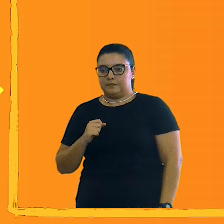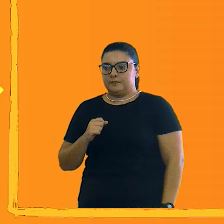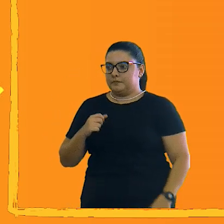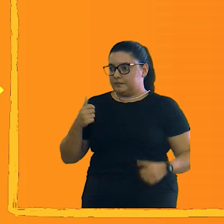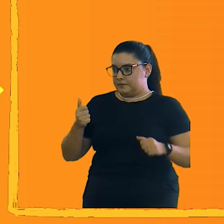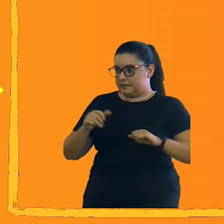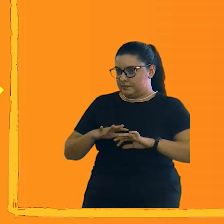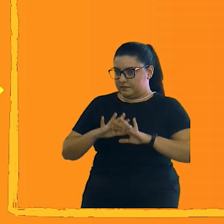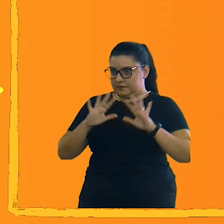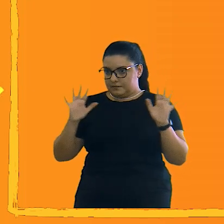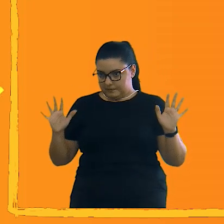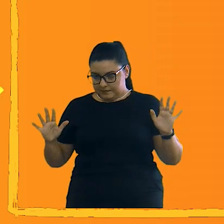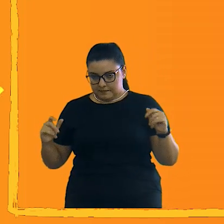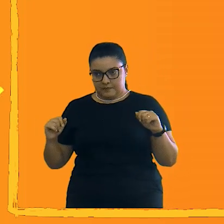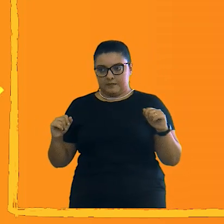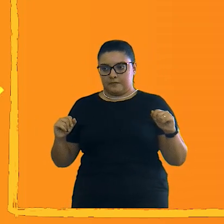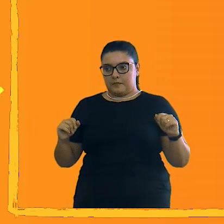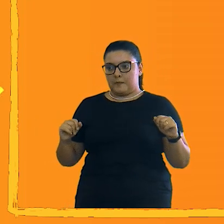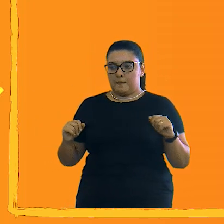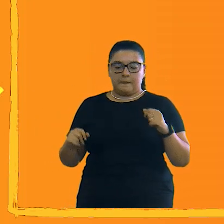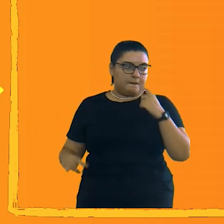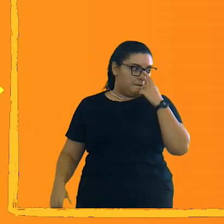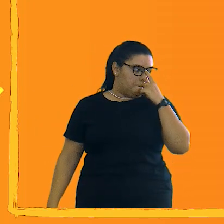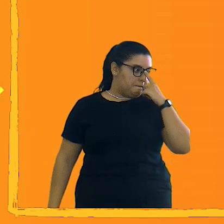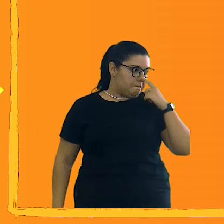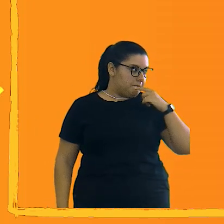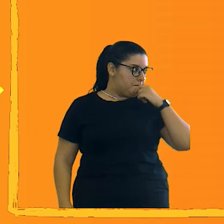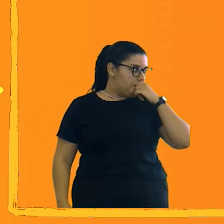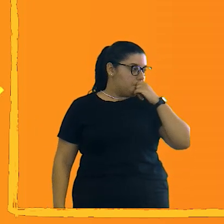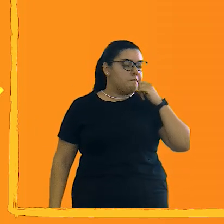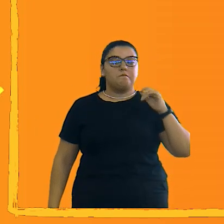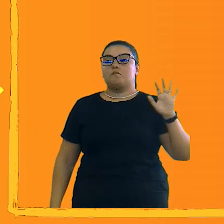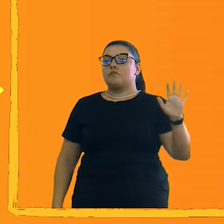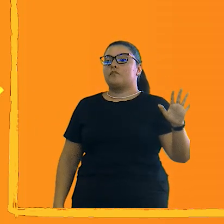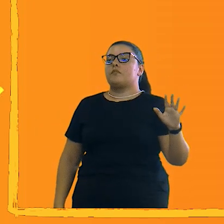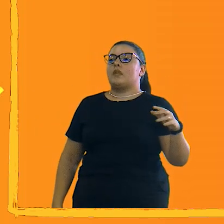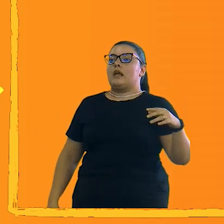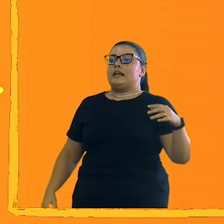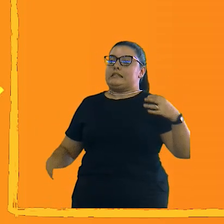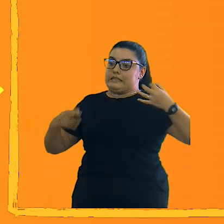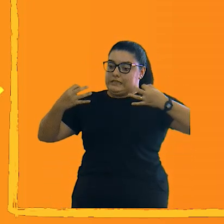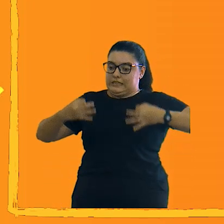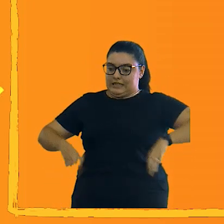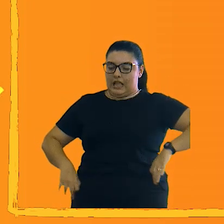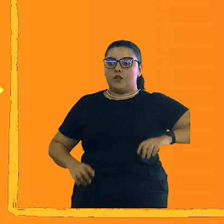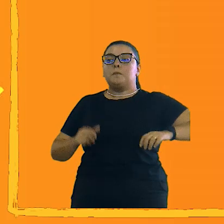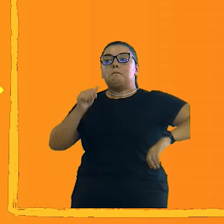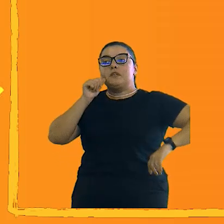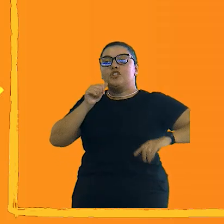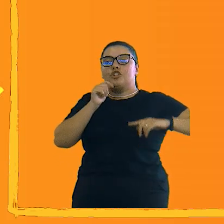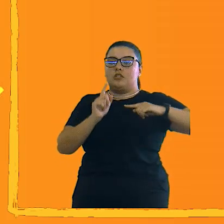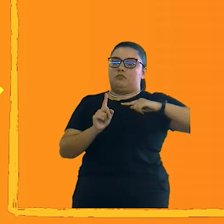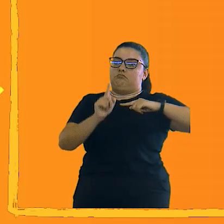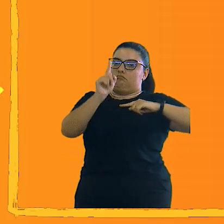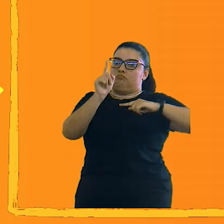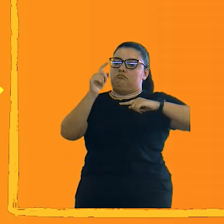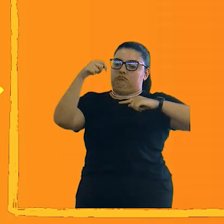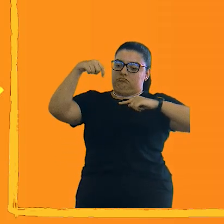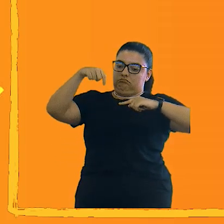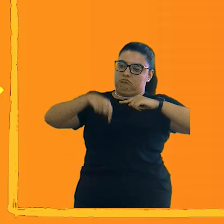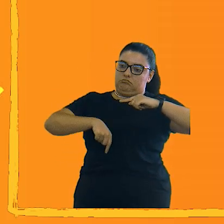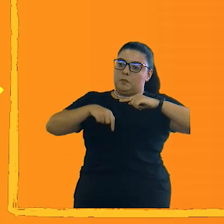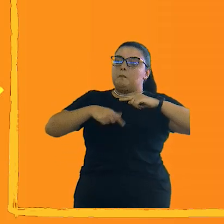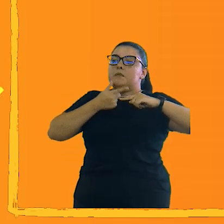para entender senhores tranquilo até aí então Ó a ordem meninas pelo